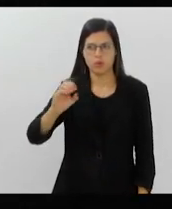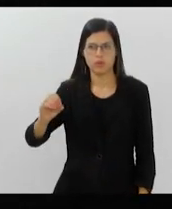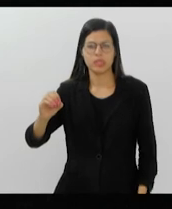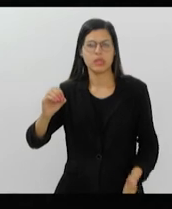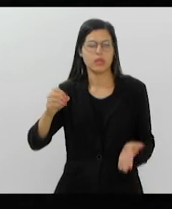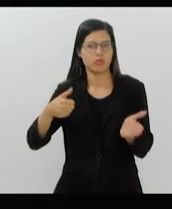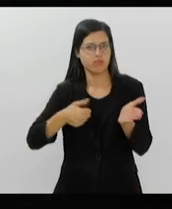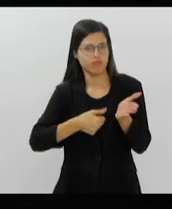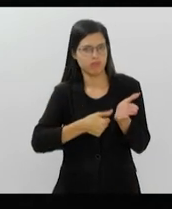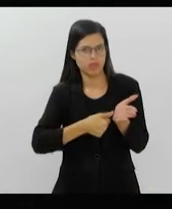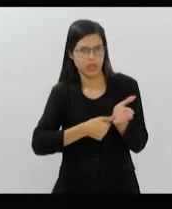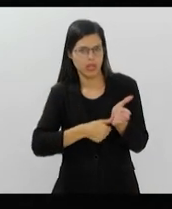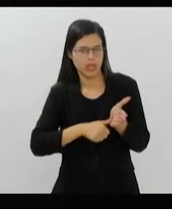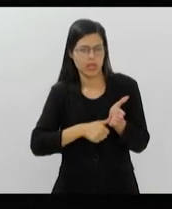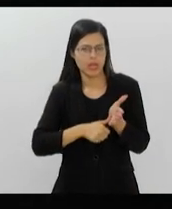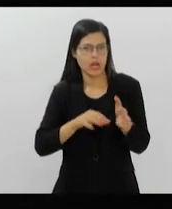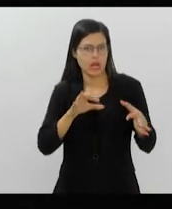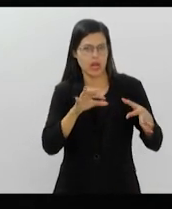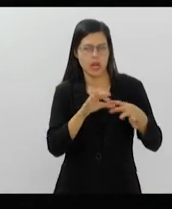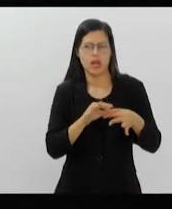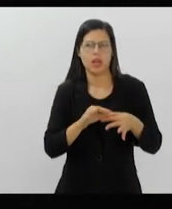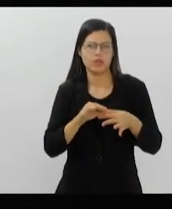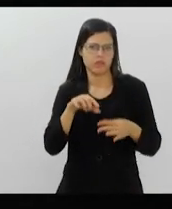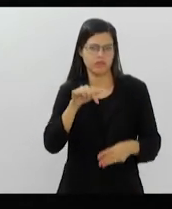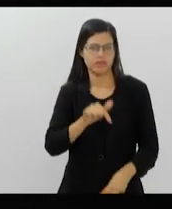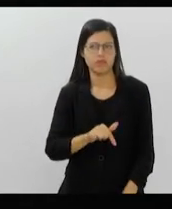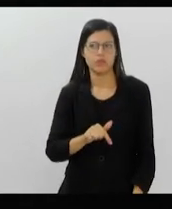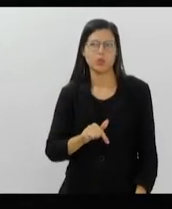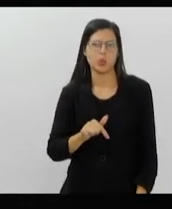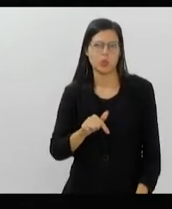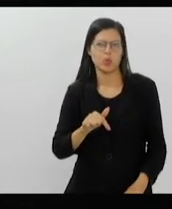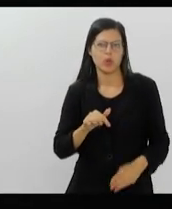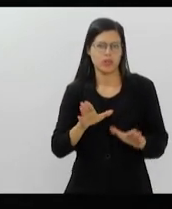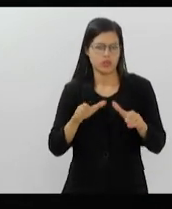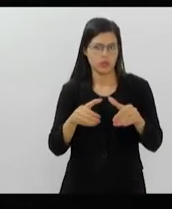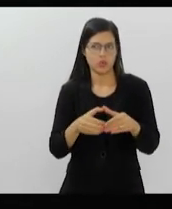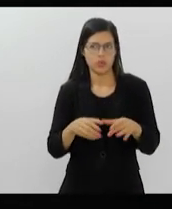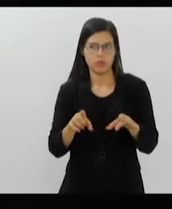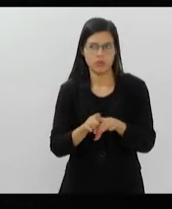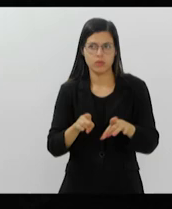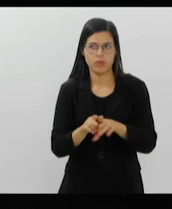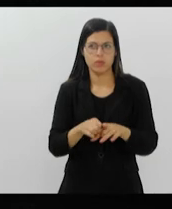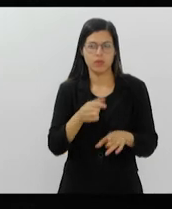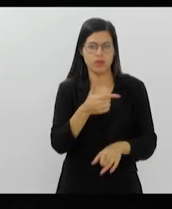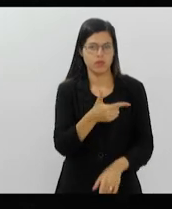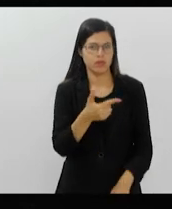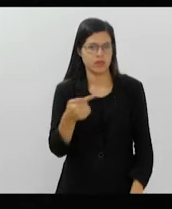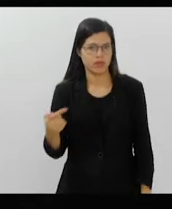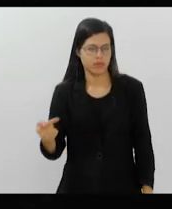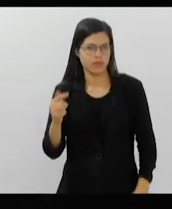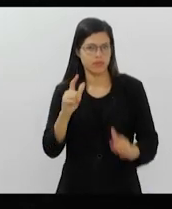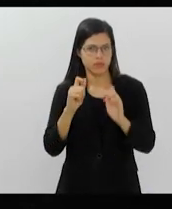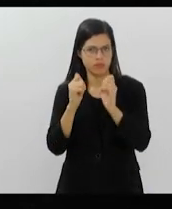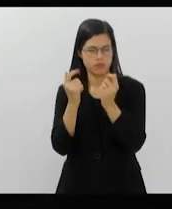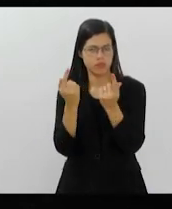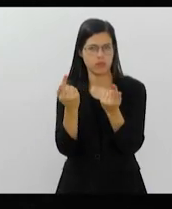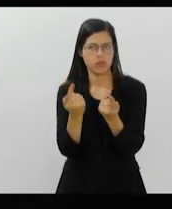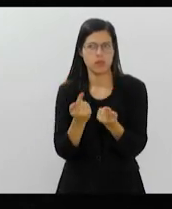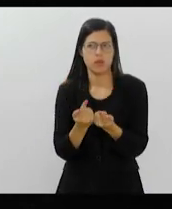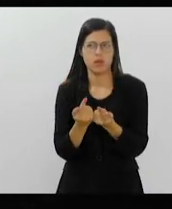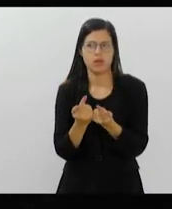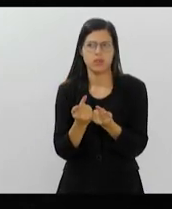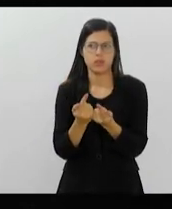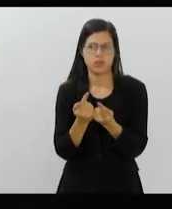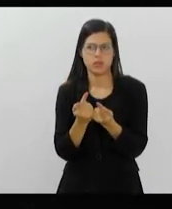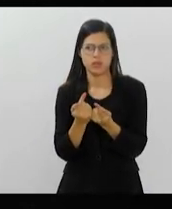filiados à entidade que nos representa, que é a UNALE. Assim como também das 27 Assembleias Legislativas, incluídas